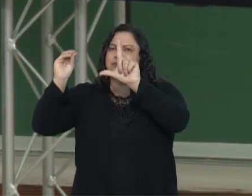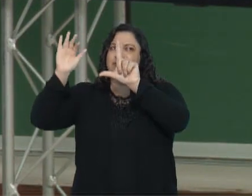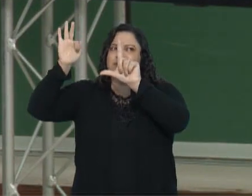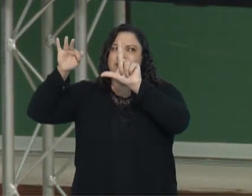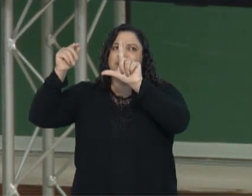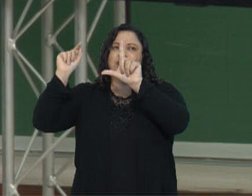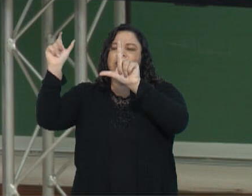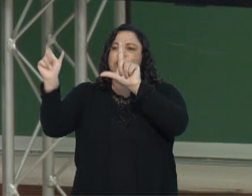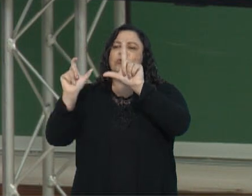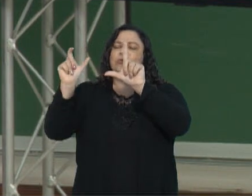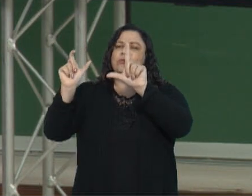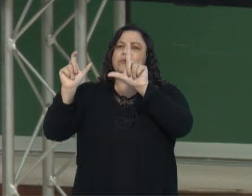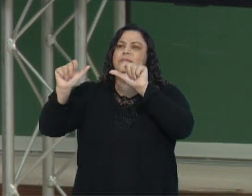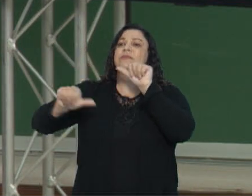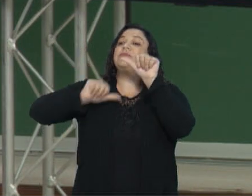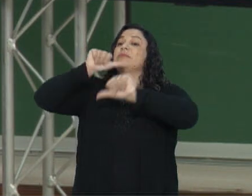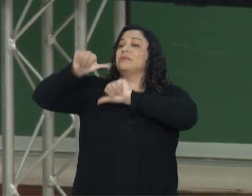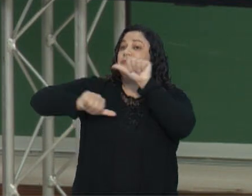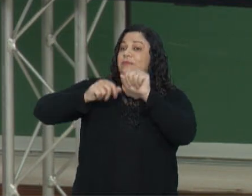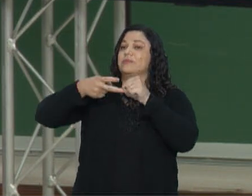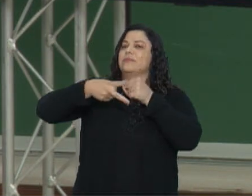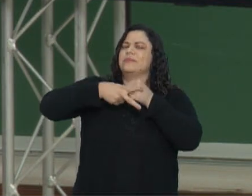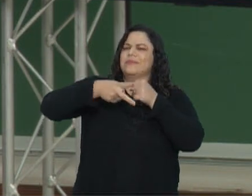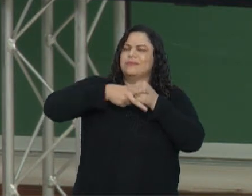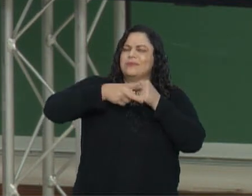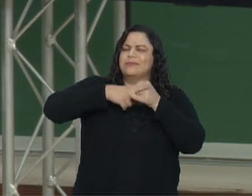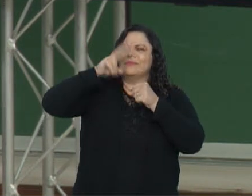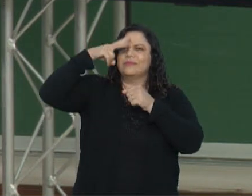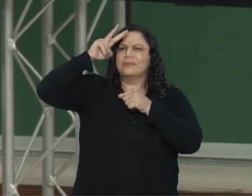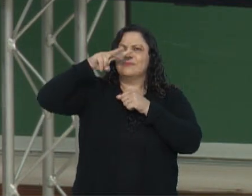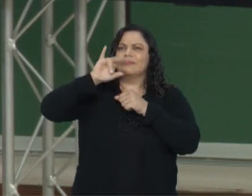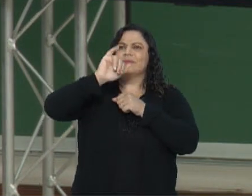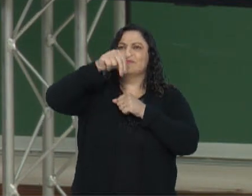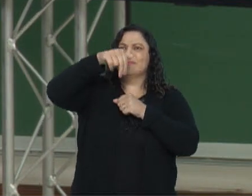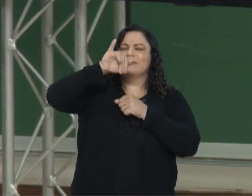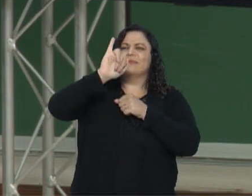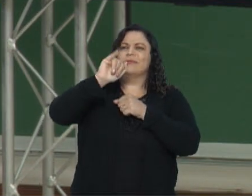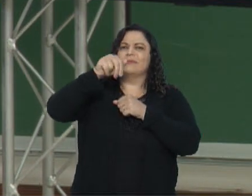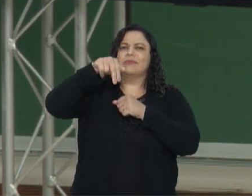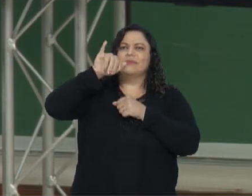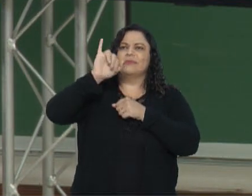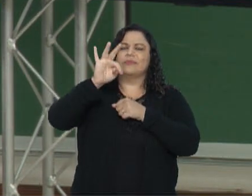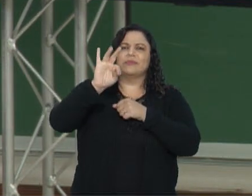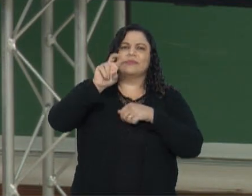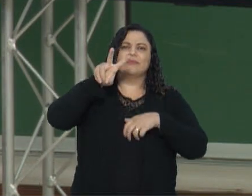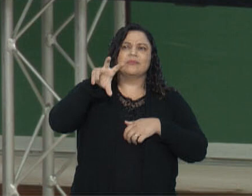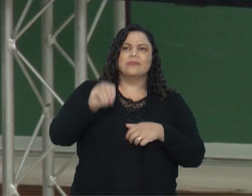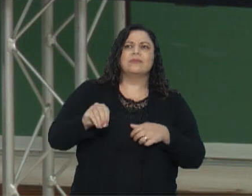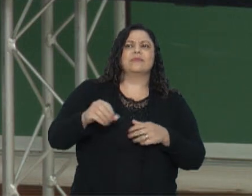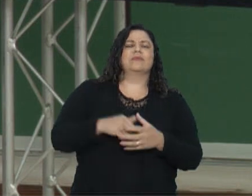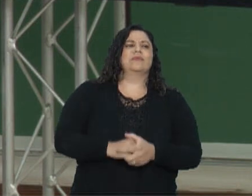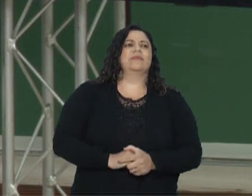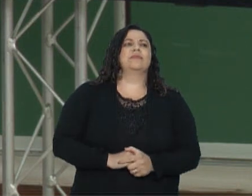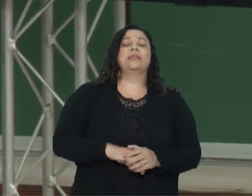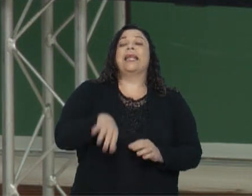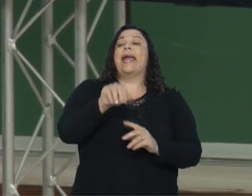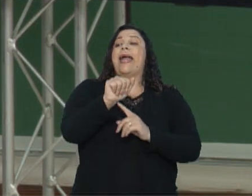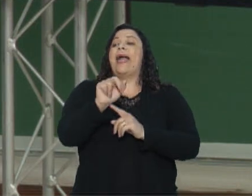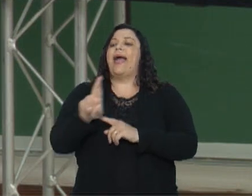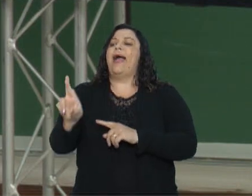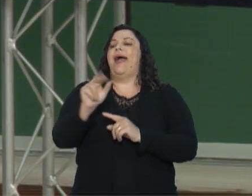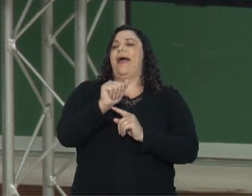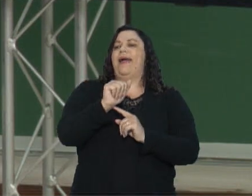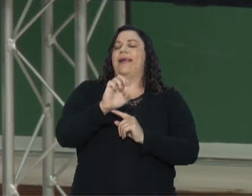justamente substituir o infinitivo dos verbos. Lembra o infinitivo? Ar, er e ir. Cantar,